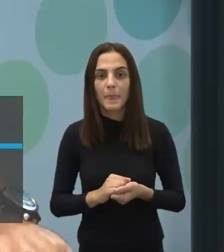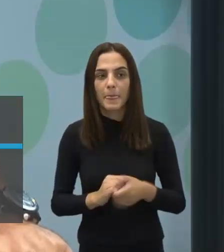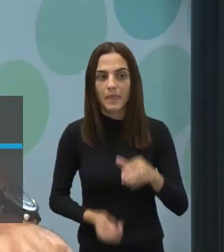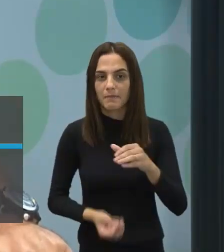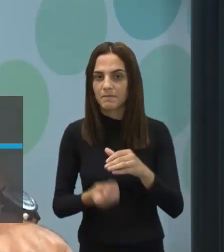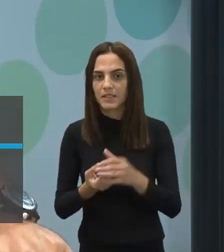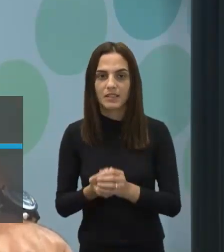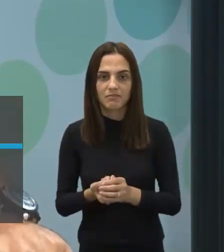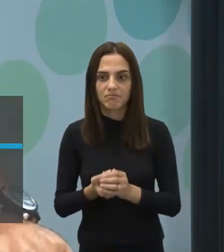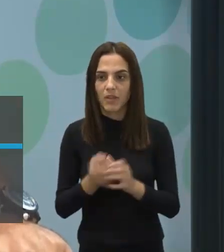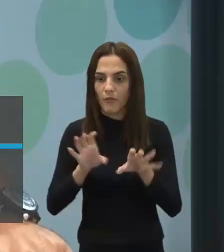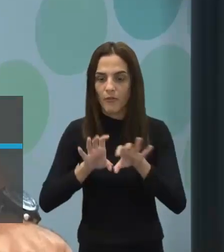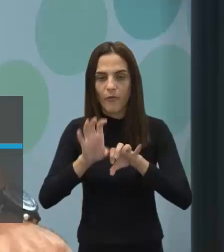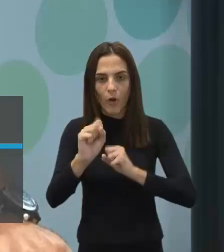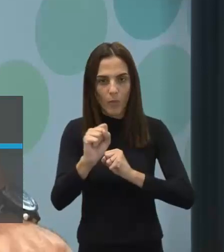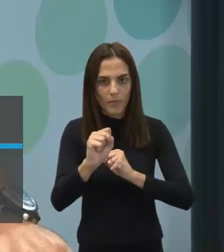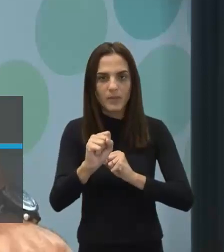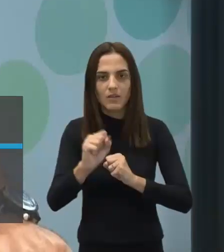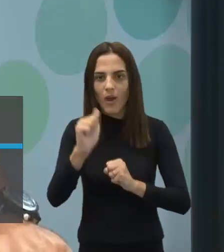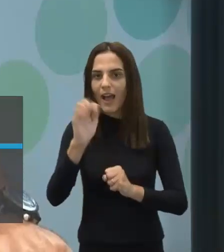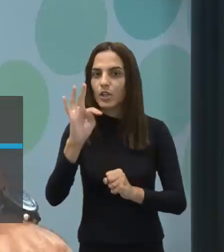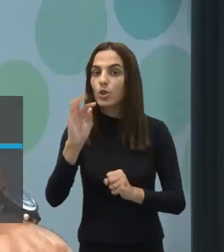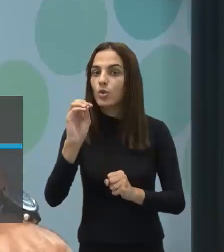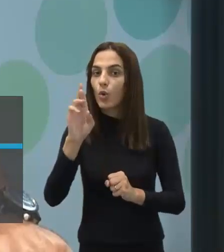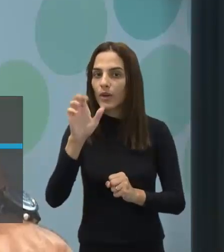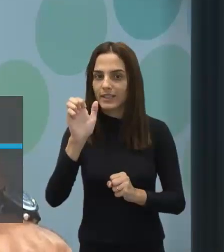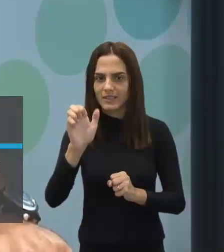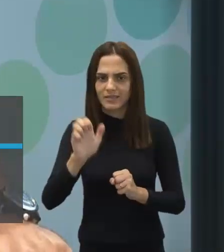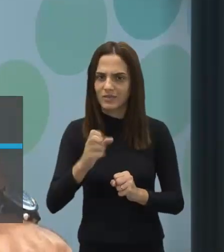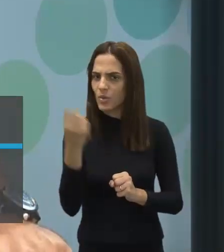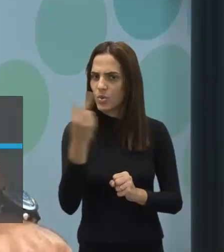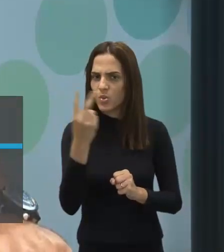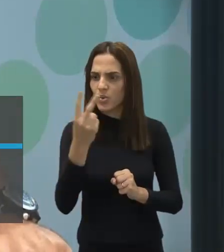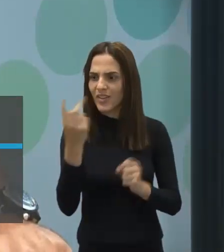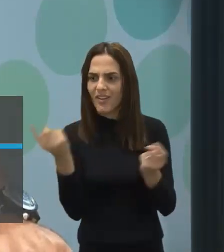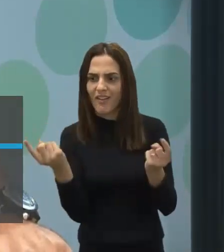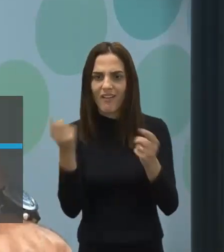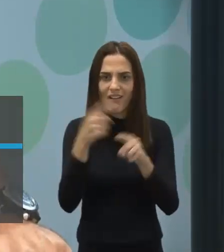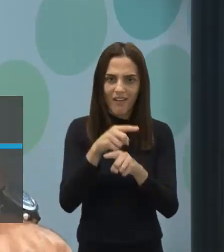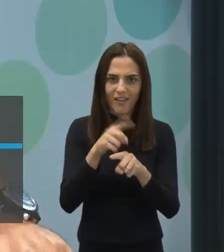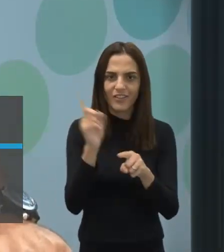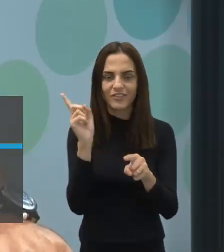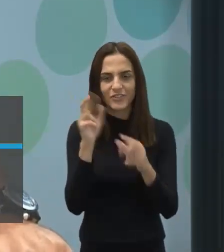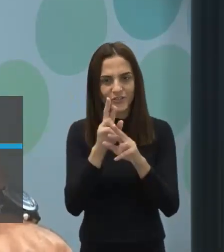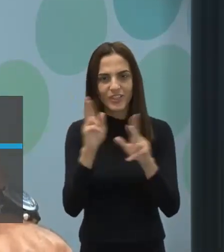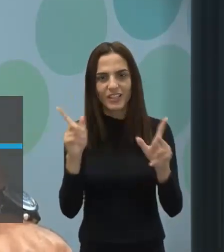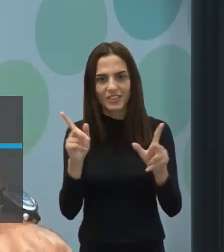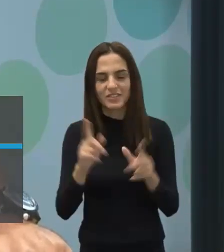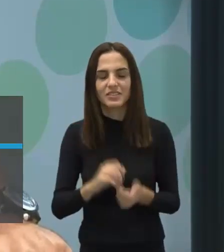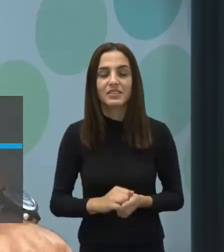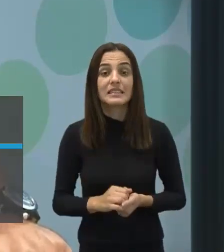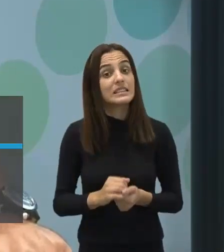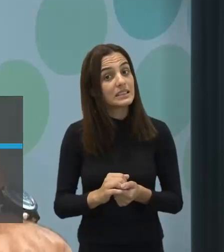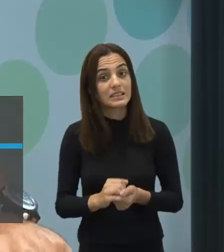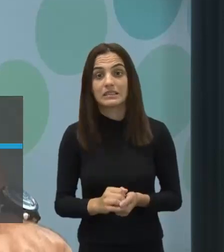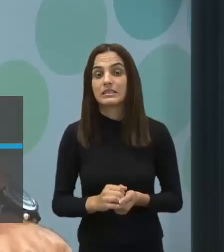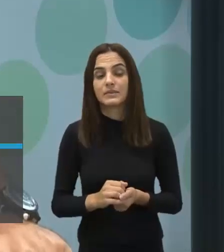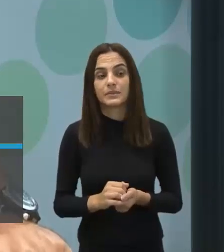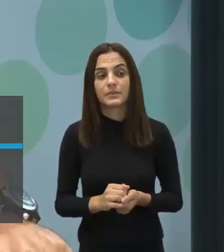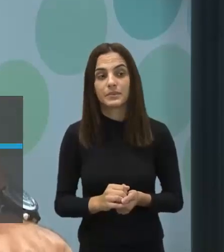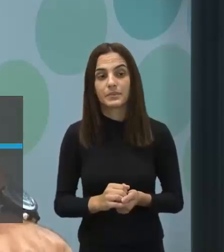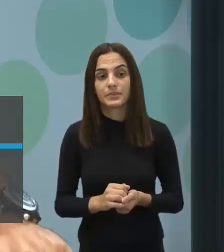maiores atores do mundo, que esses dois caras são completamente opostos. E aí descobre-se, recentemente,